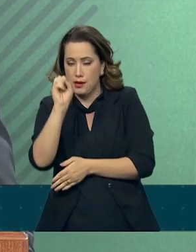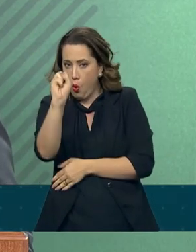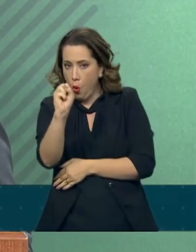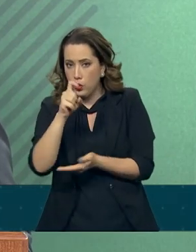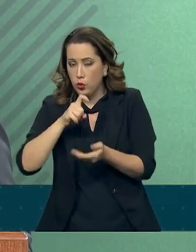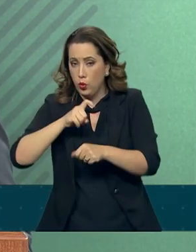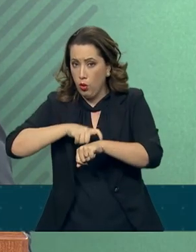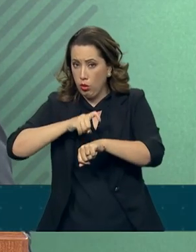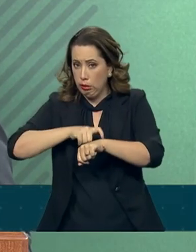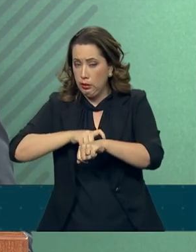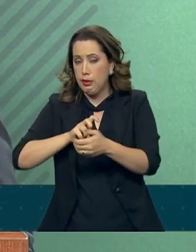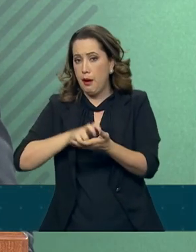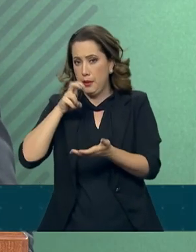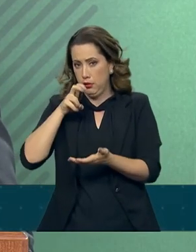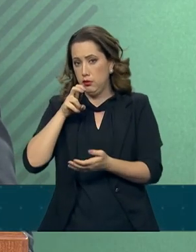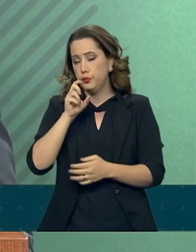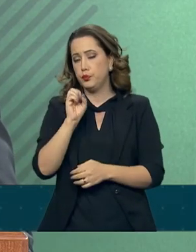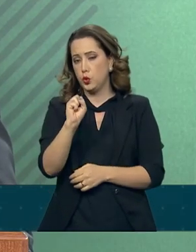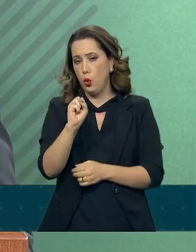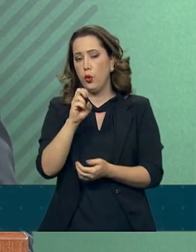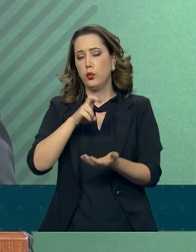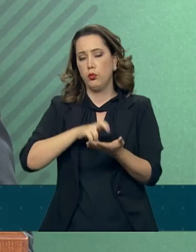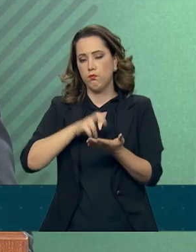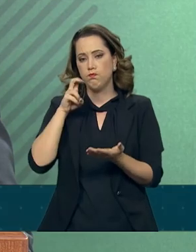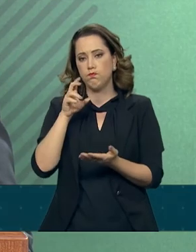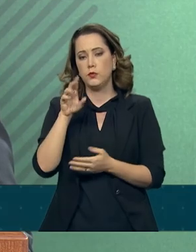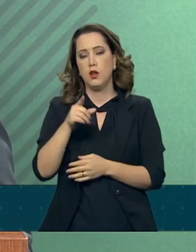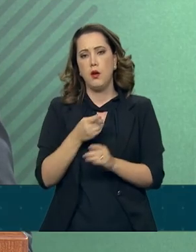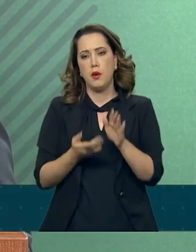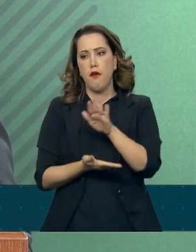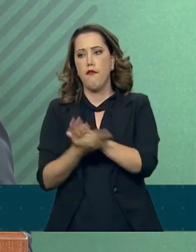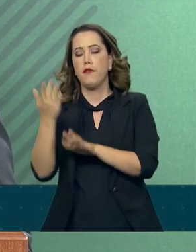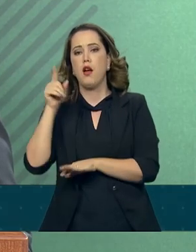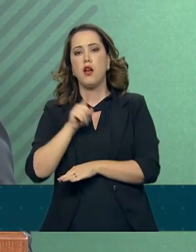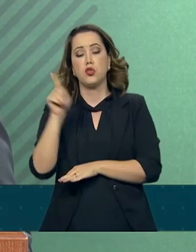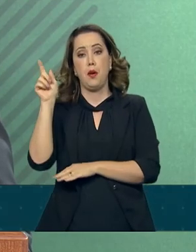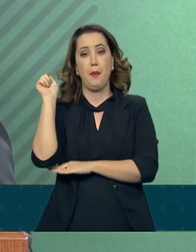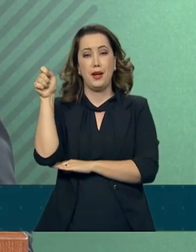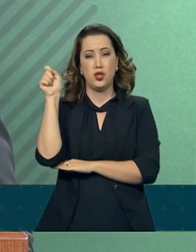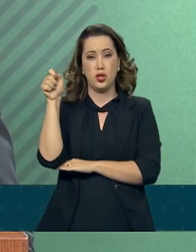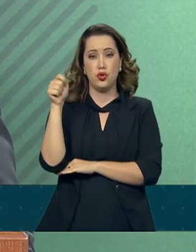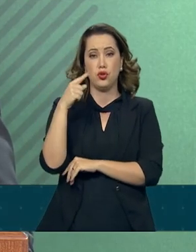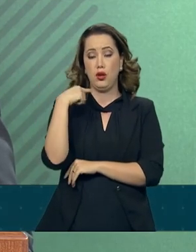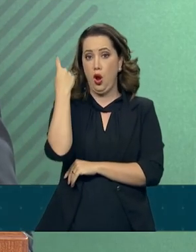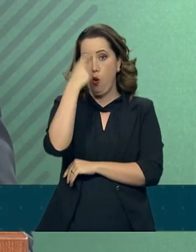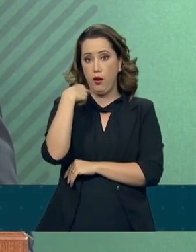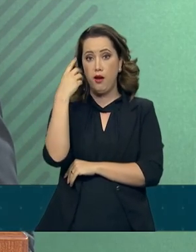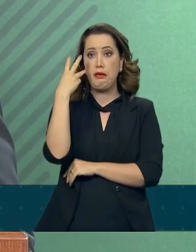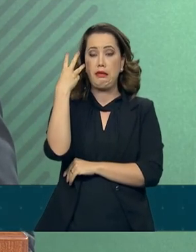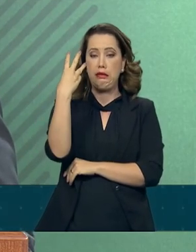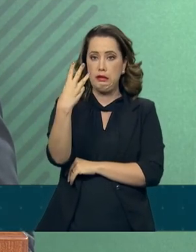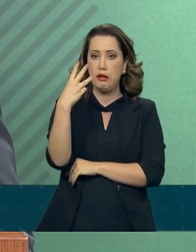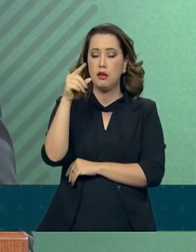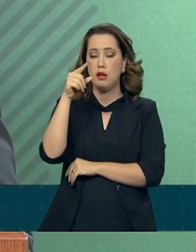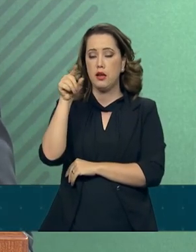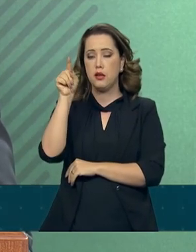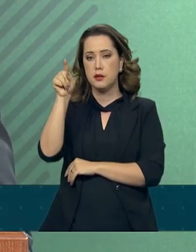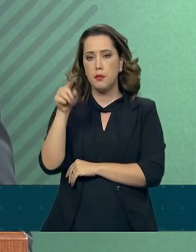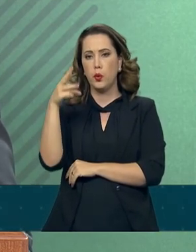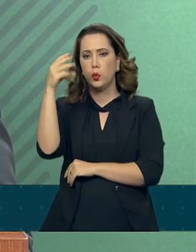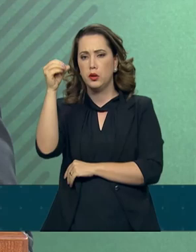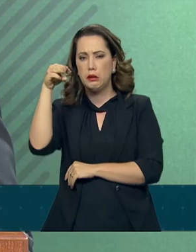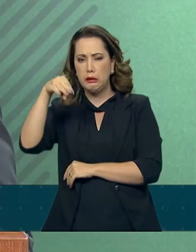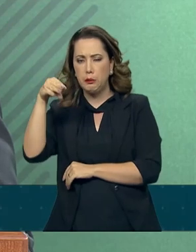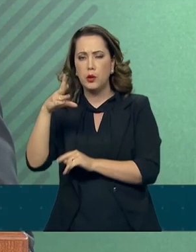base aérea com o tempo previsto de 3 horas e 30 minutos embarcam o senhor